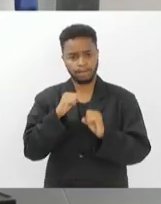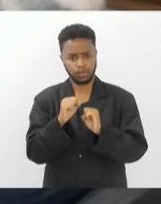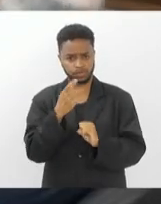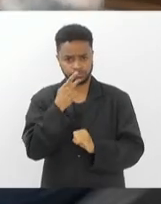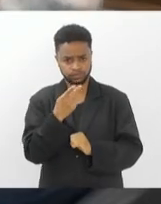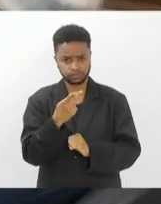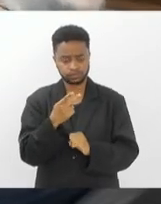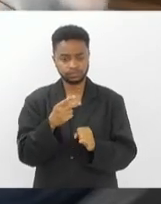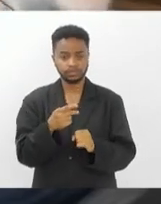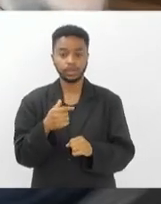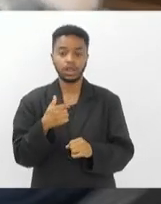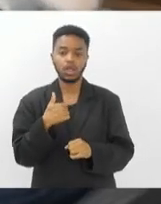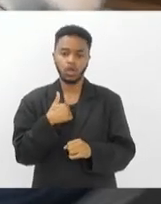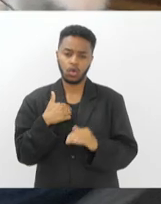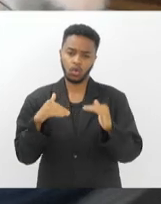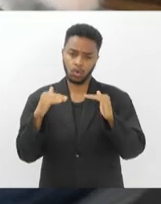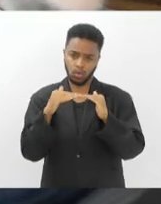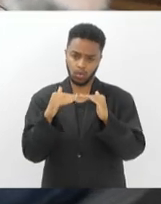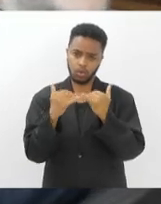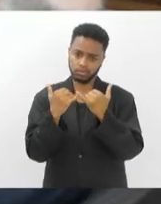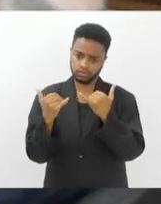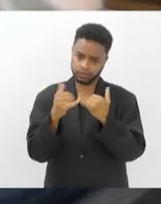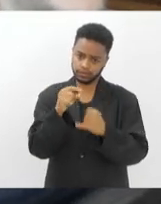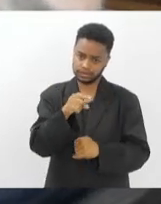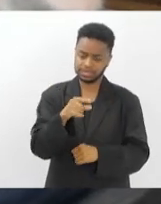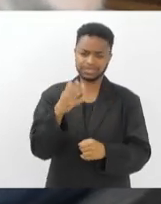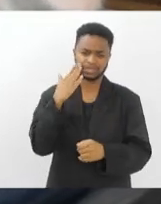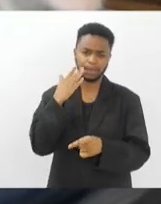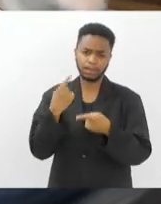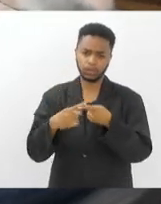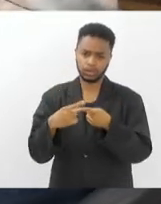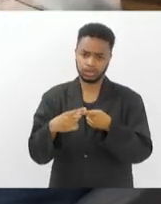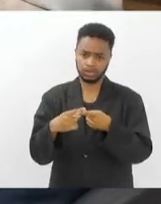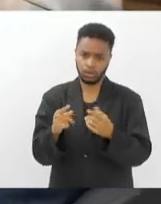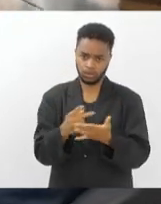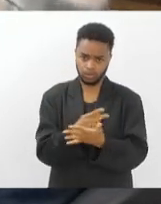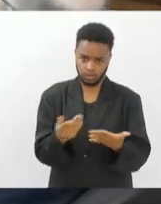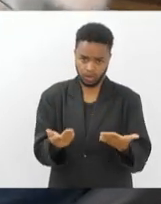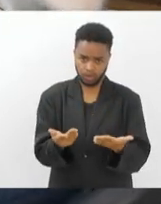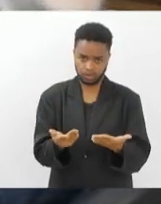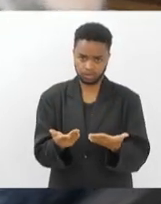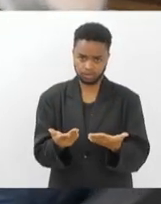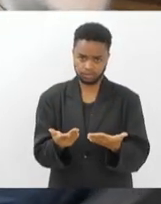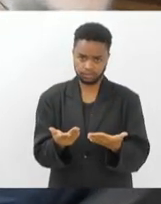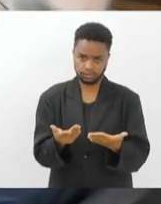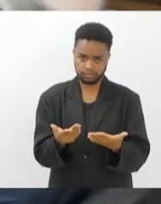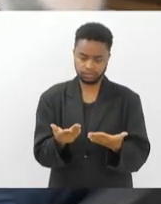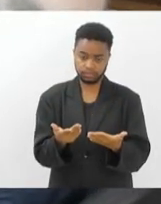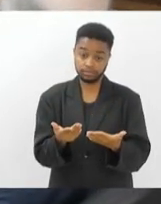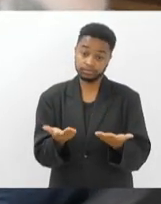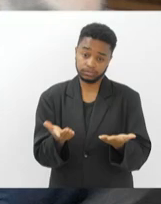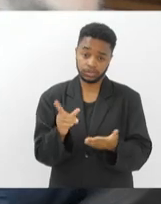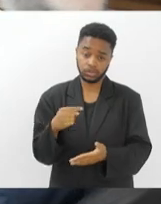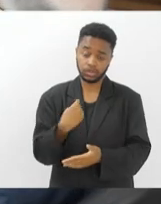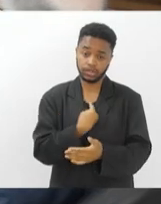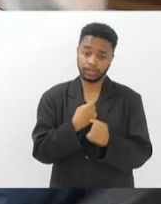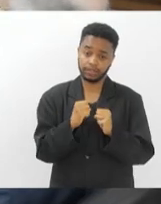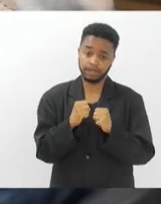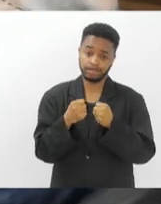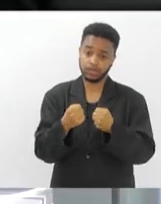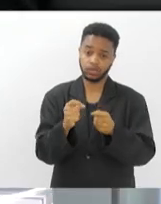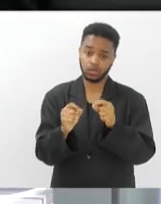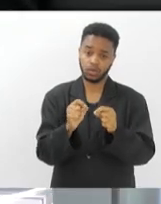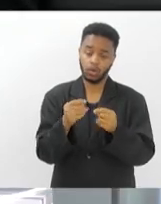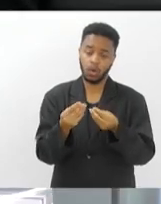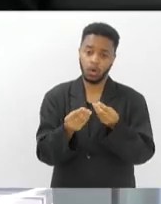Em parte concordando com Vossa Excelência, sabe por que isso está acontecendo? E a gente está fazendo aqui uma defesa de